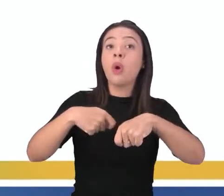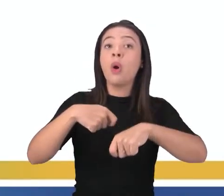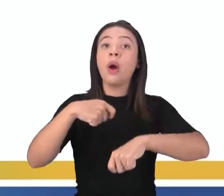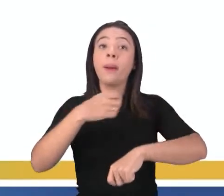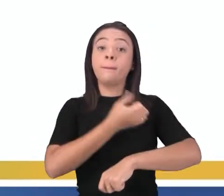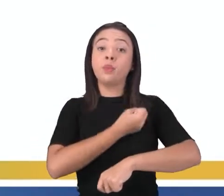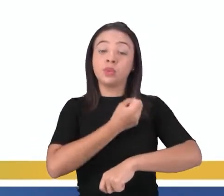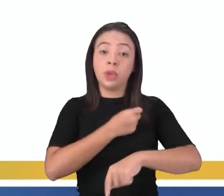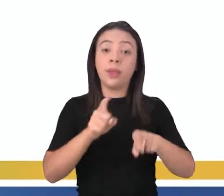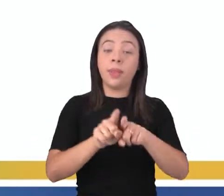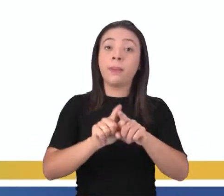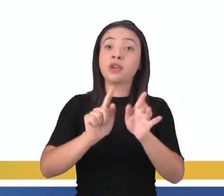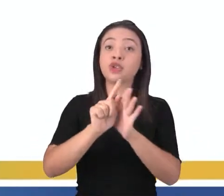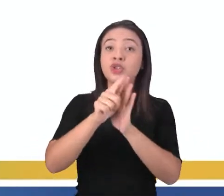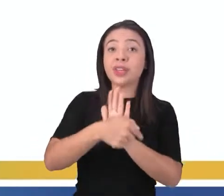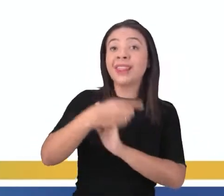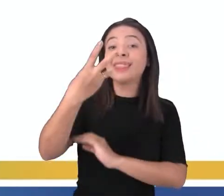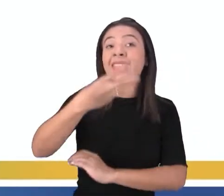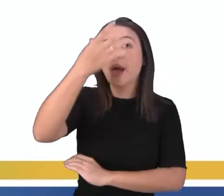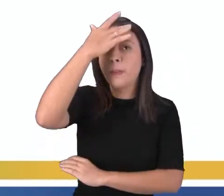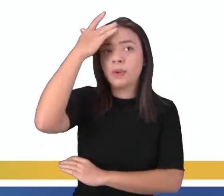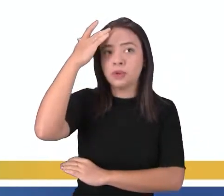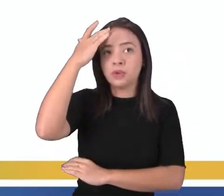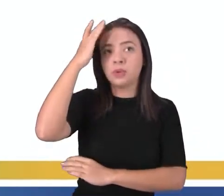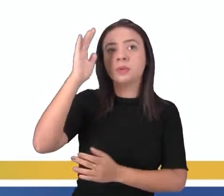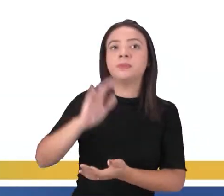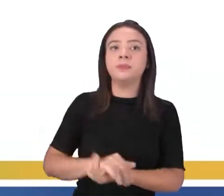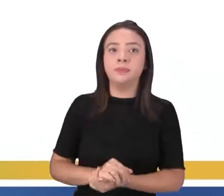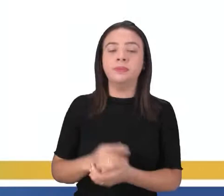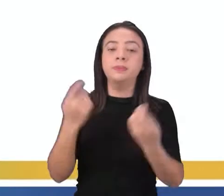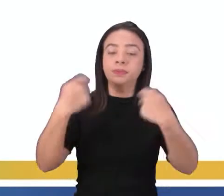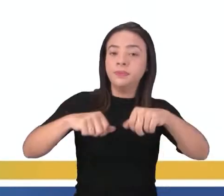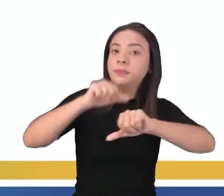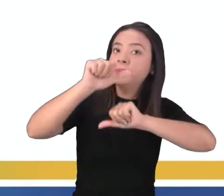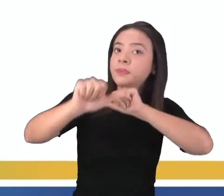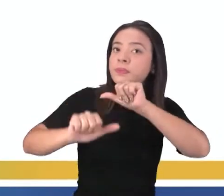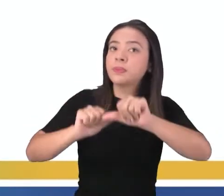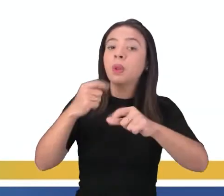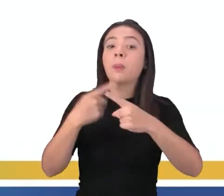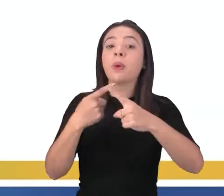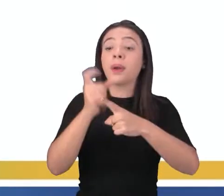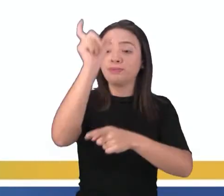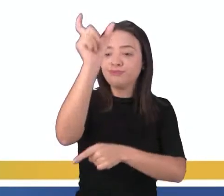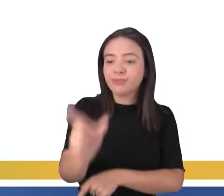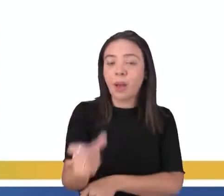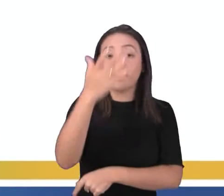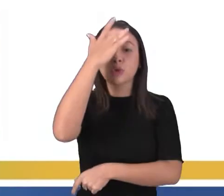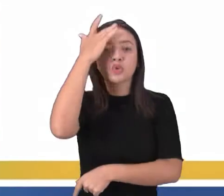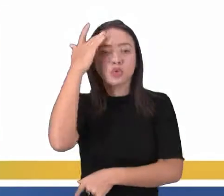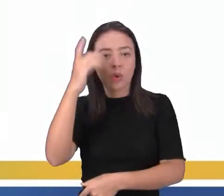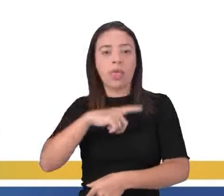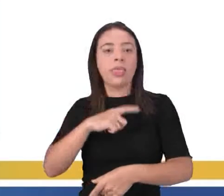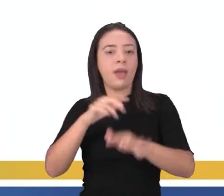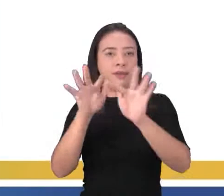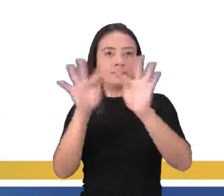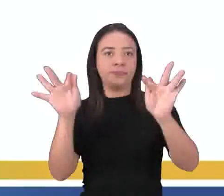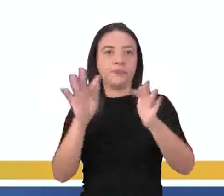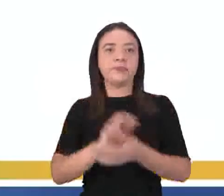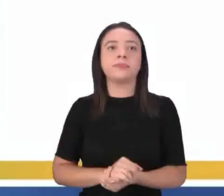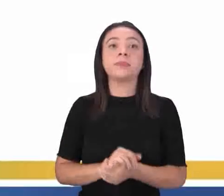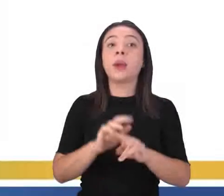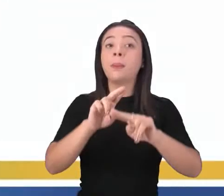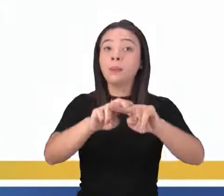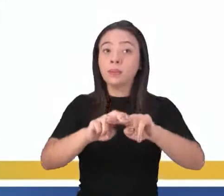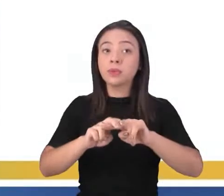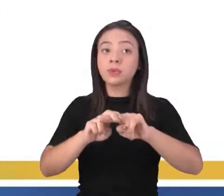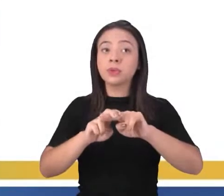pessoa, sendo essa última principal flexão, uma vez que marca a pessoa do discurso. Dessa